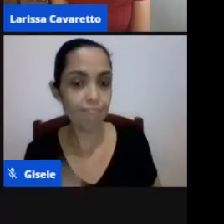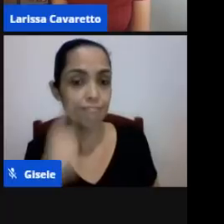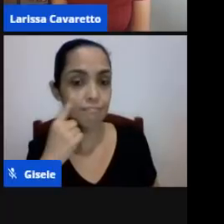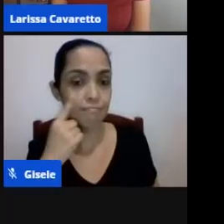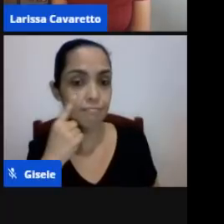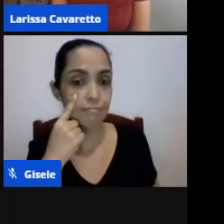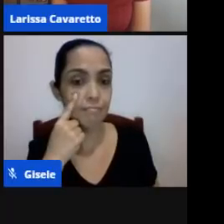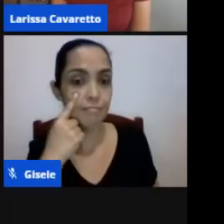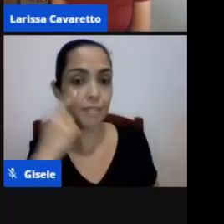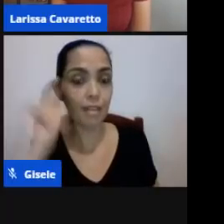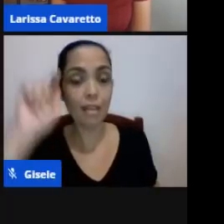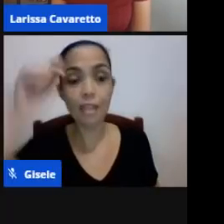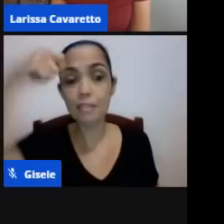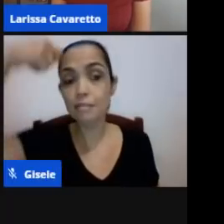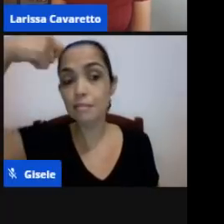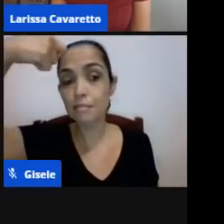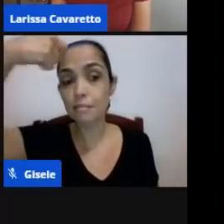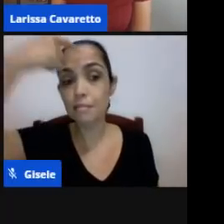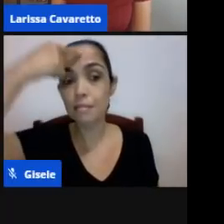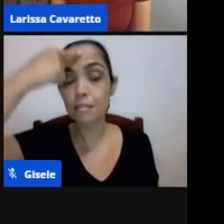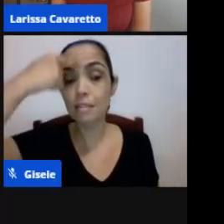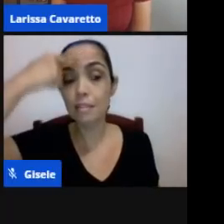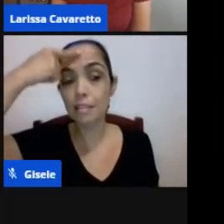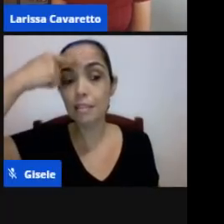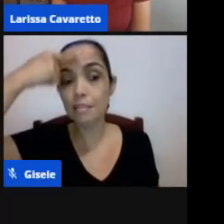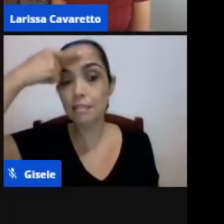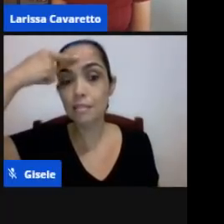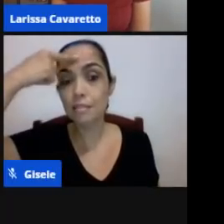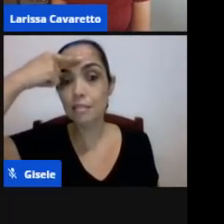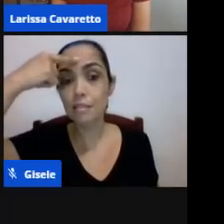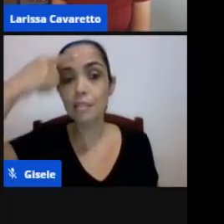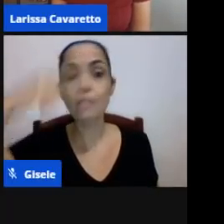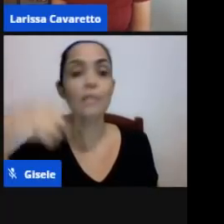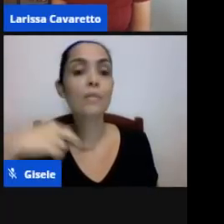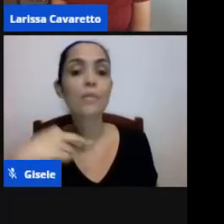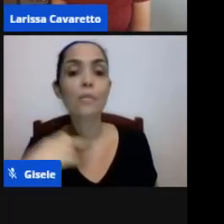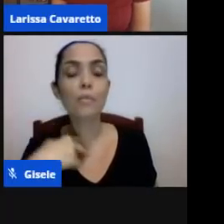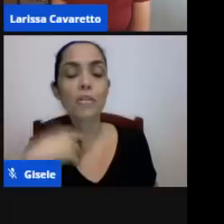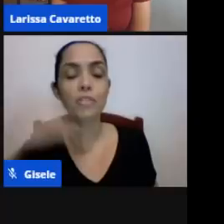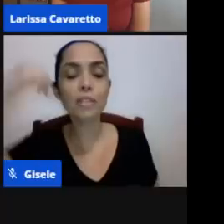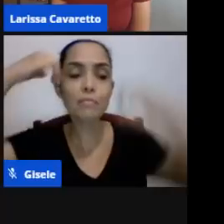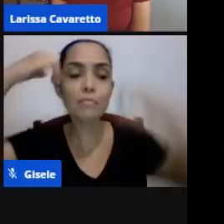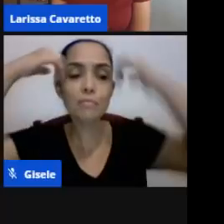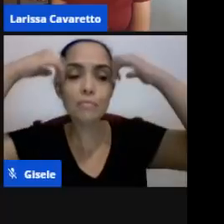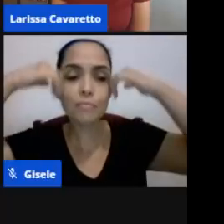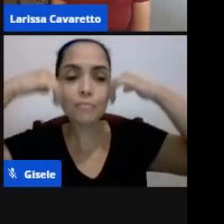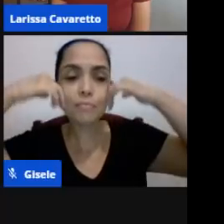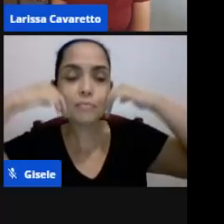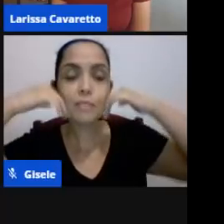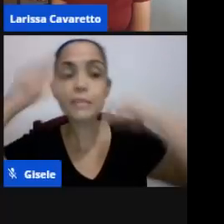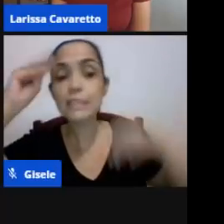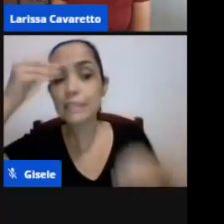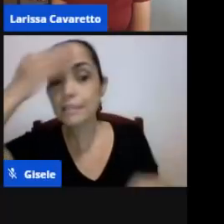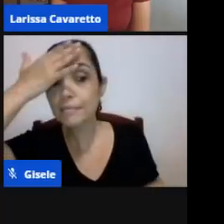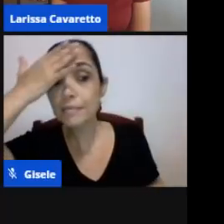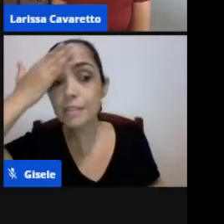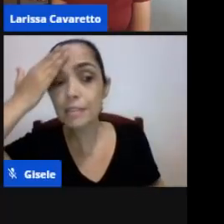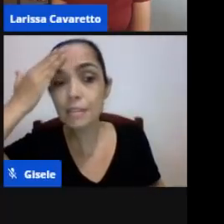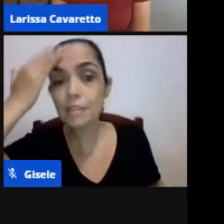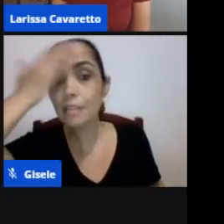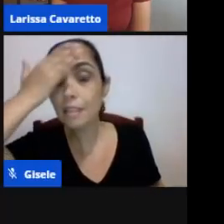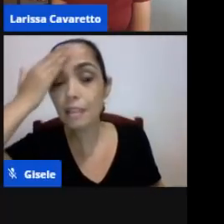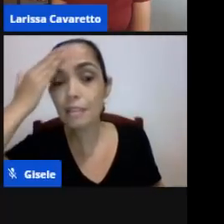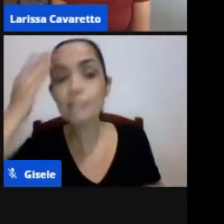pessoa. E essa testa não pode estar suada, se estiver suada é necessário secar primeiro, e também não pode ter